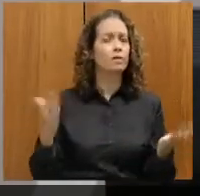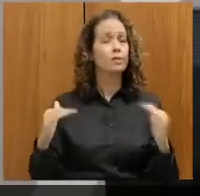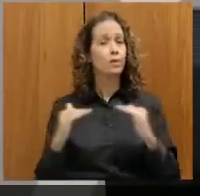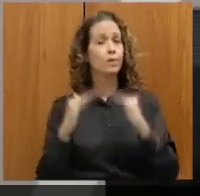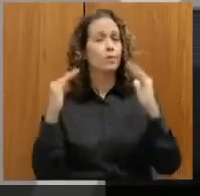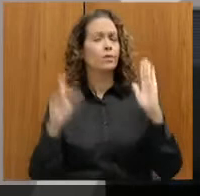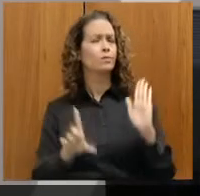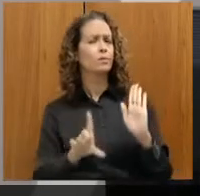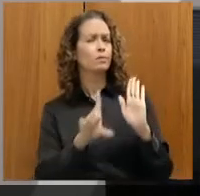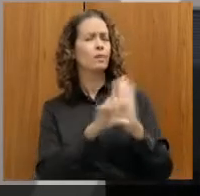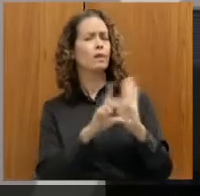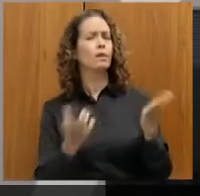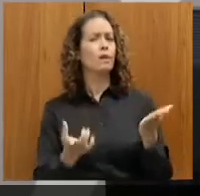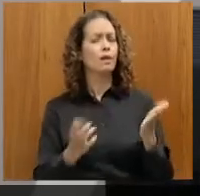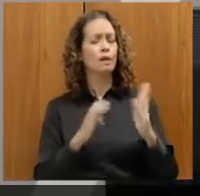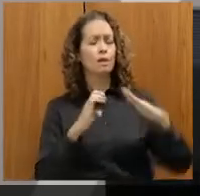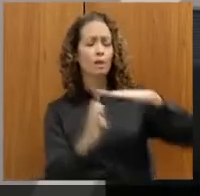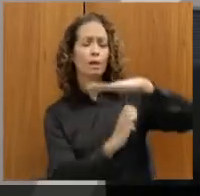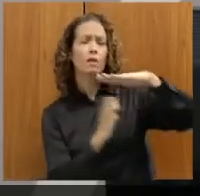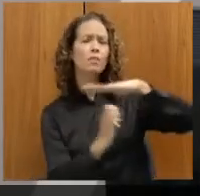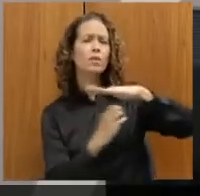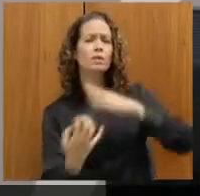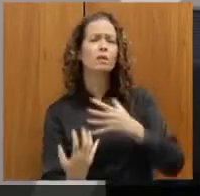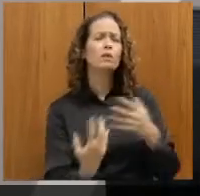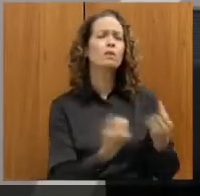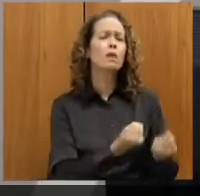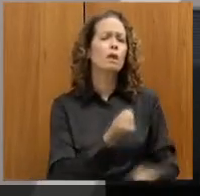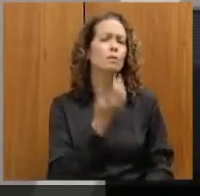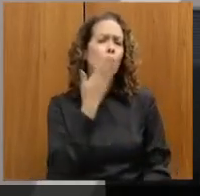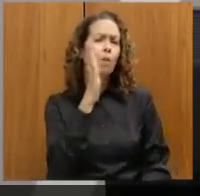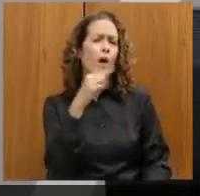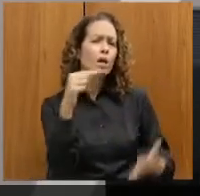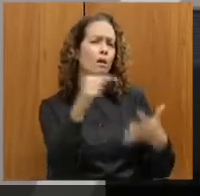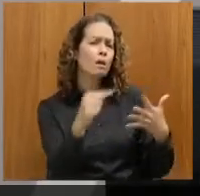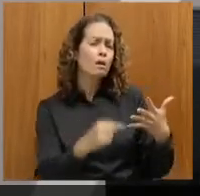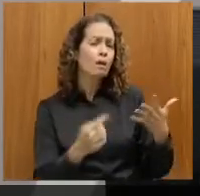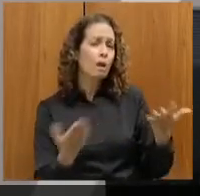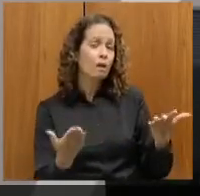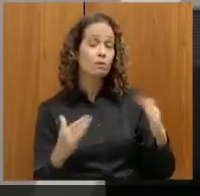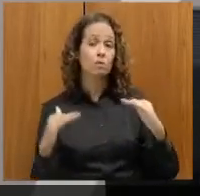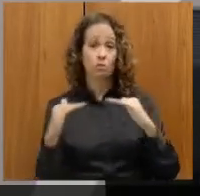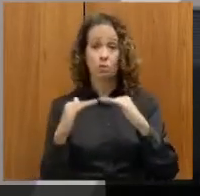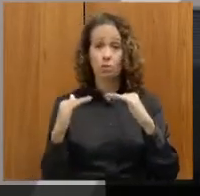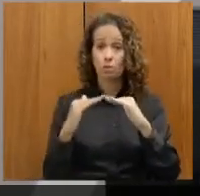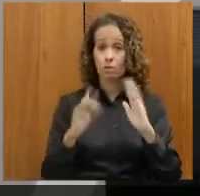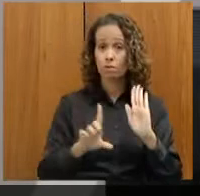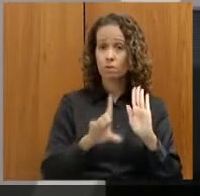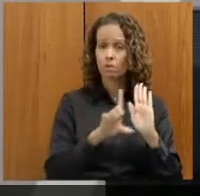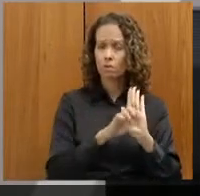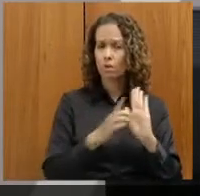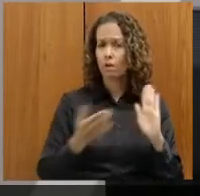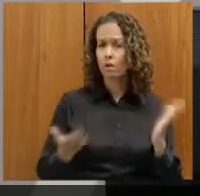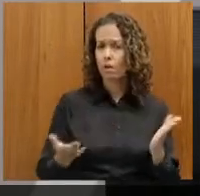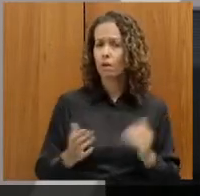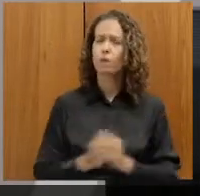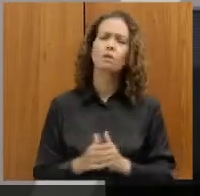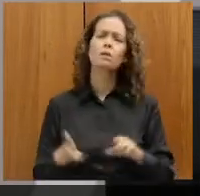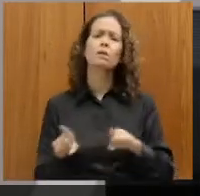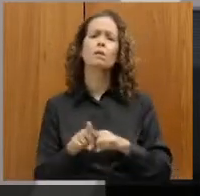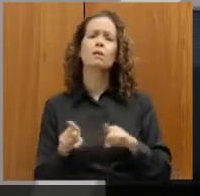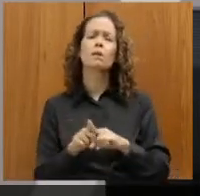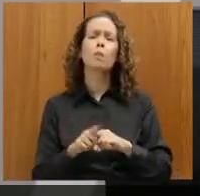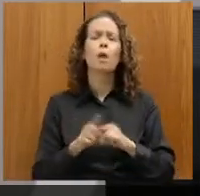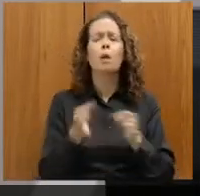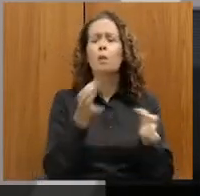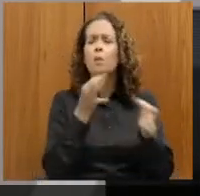Quais são as empresas beneficiadas de acordo com a lei é e quais são os argumentos